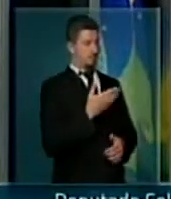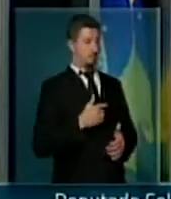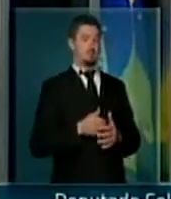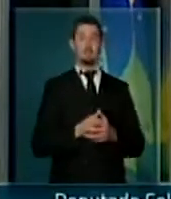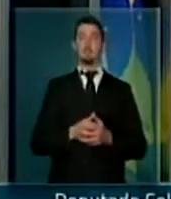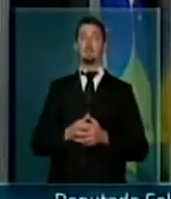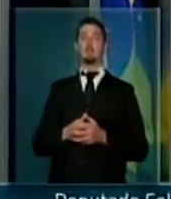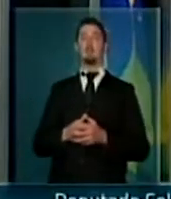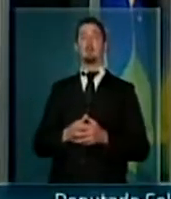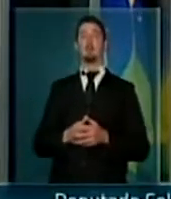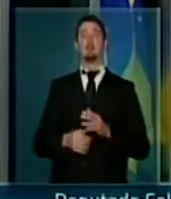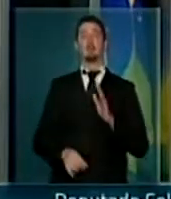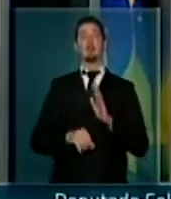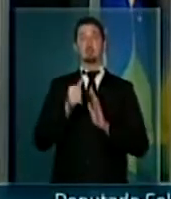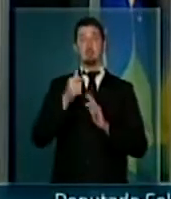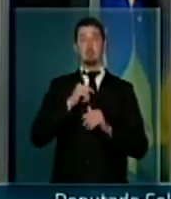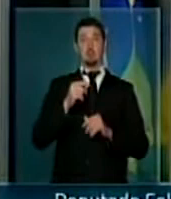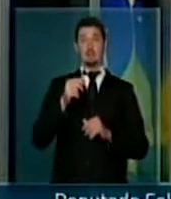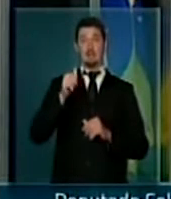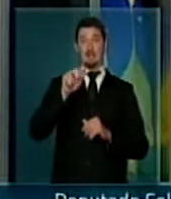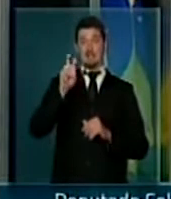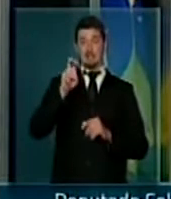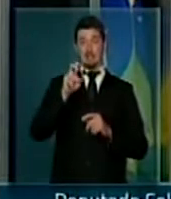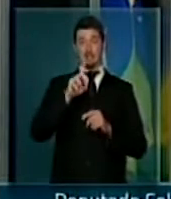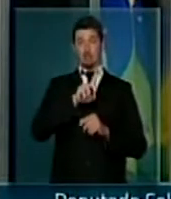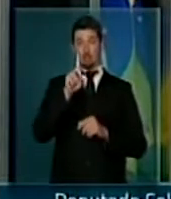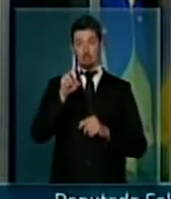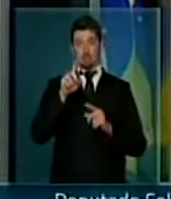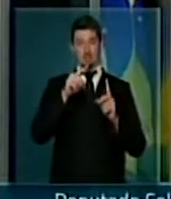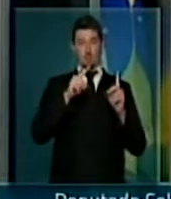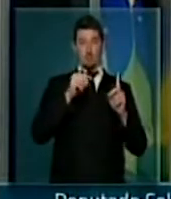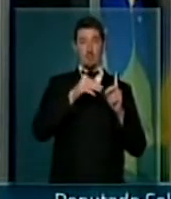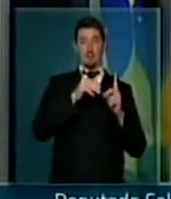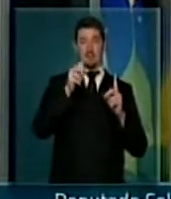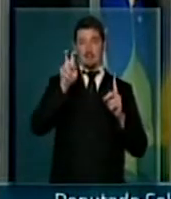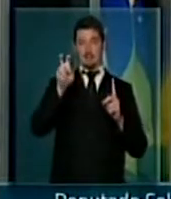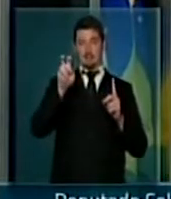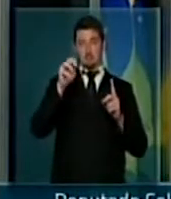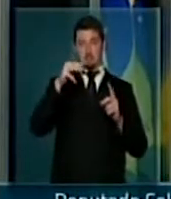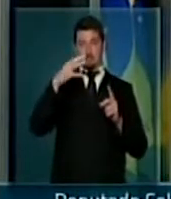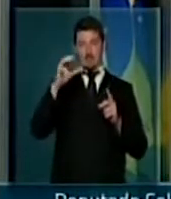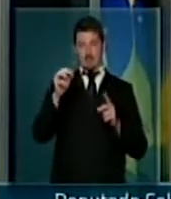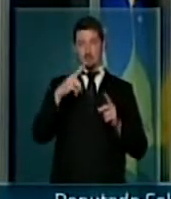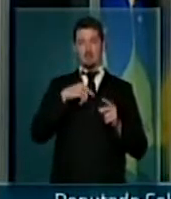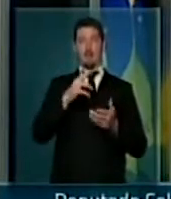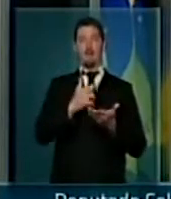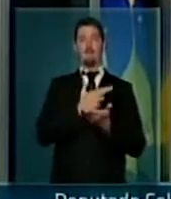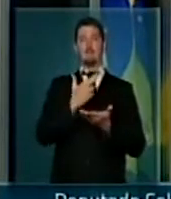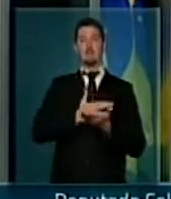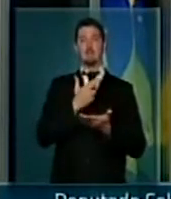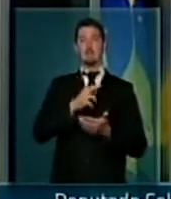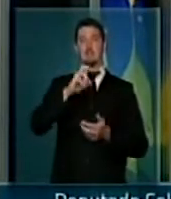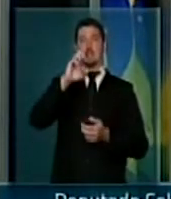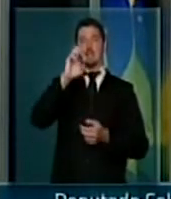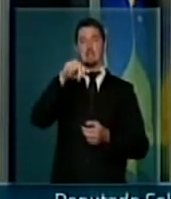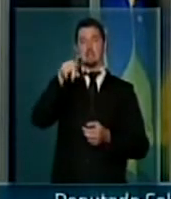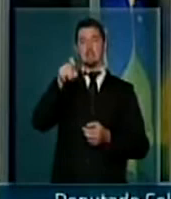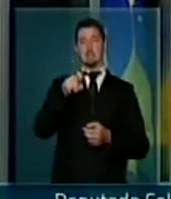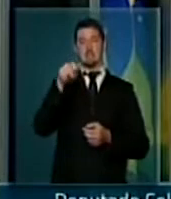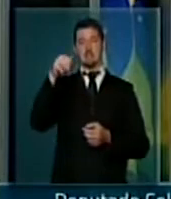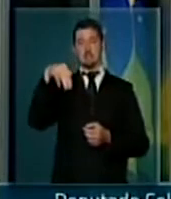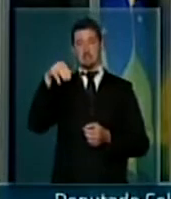a edição da primeira quinzena de março da revista Exame trata dos